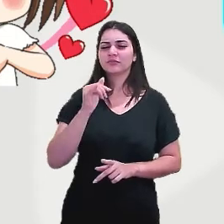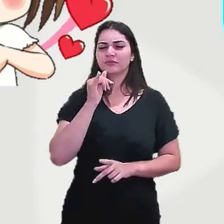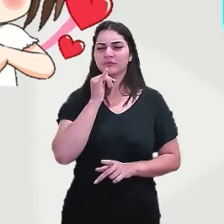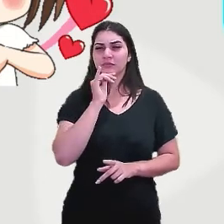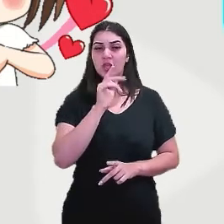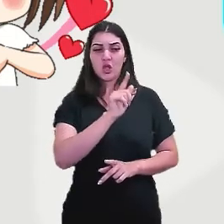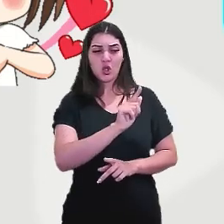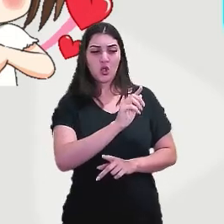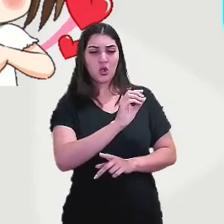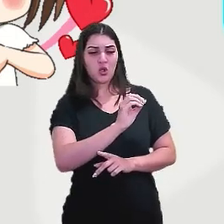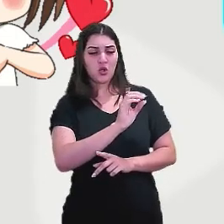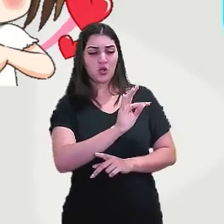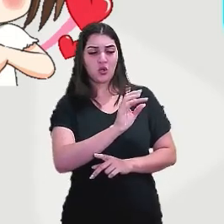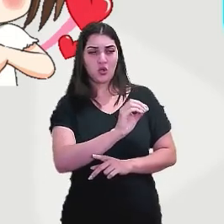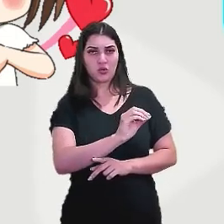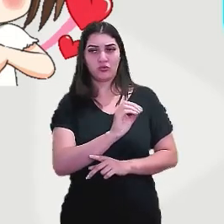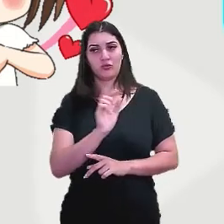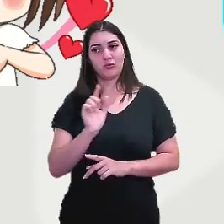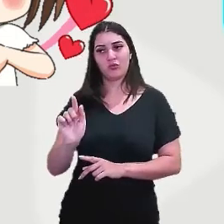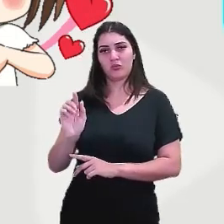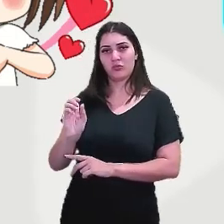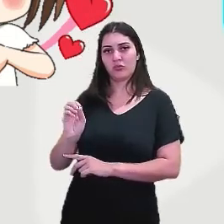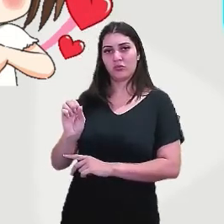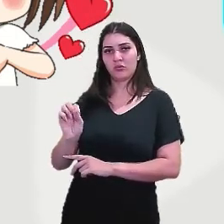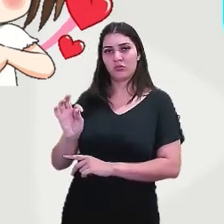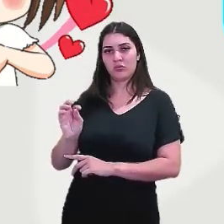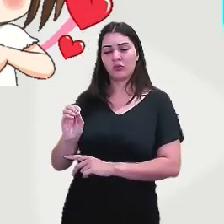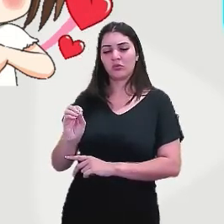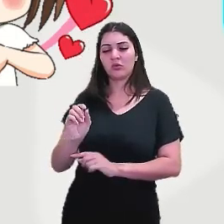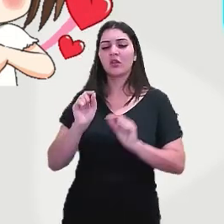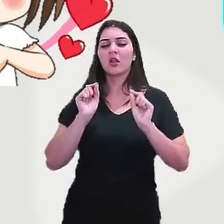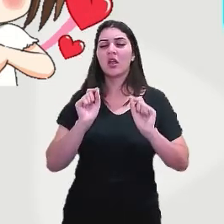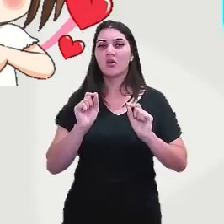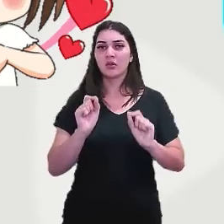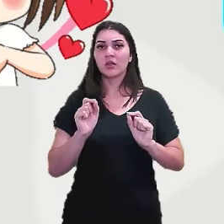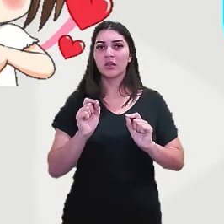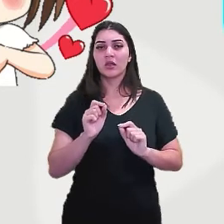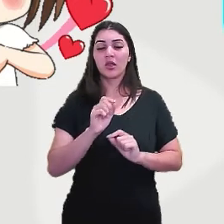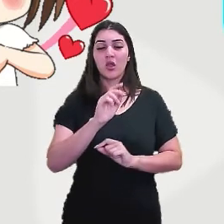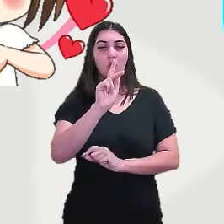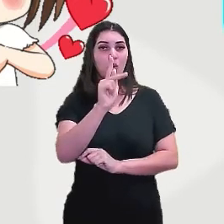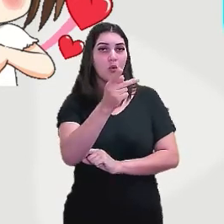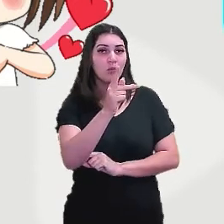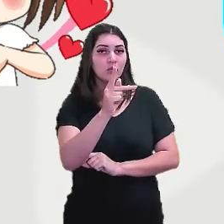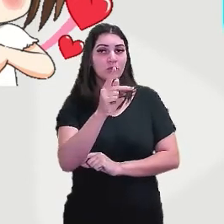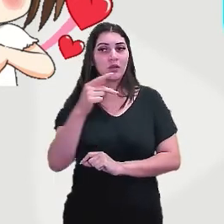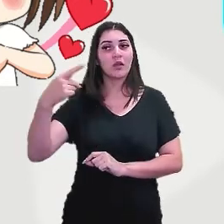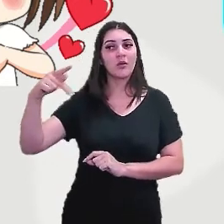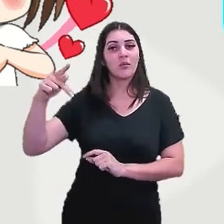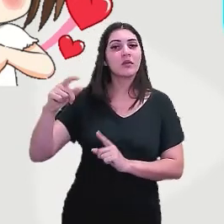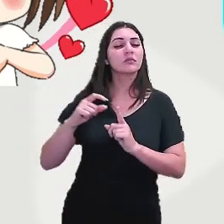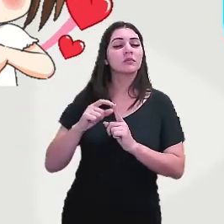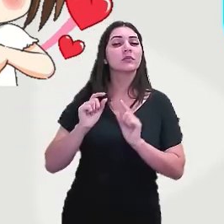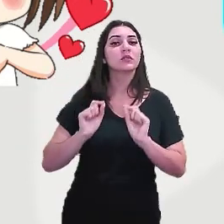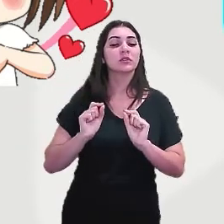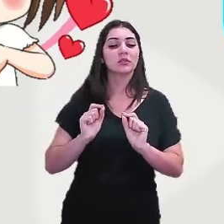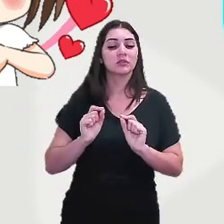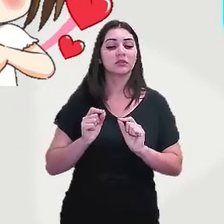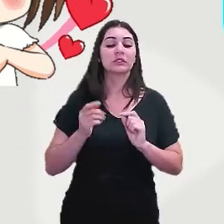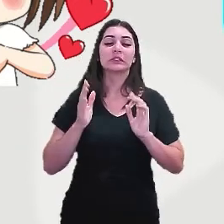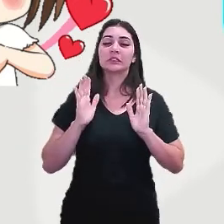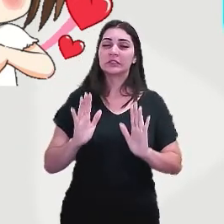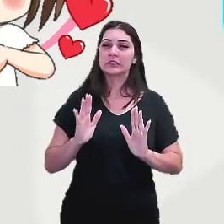meu gosto é diferente do seu. E agora tem duas palavras gosto. Perceba como eu